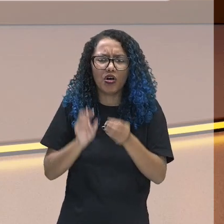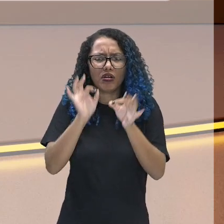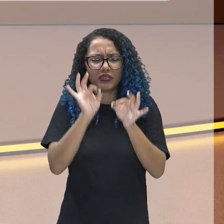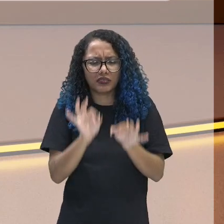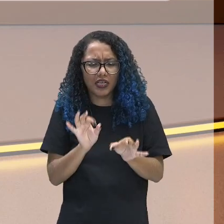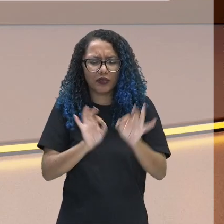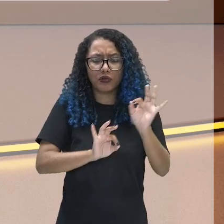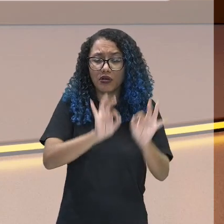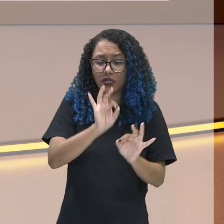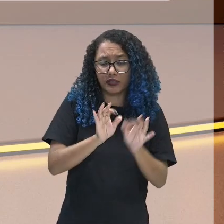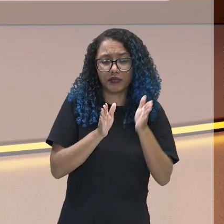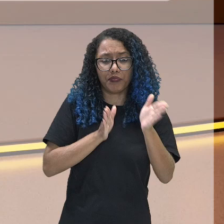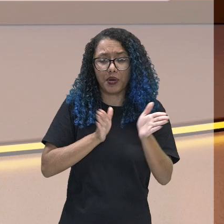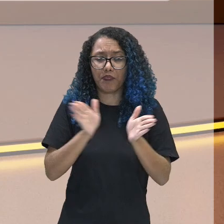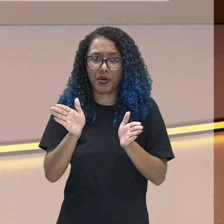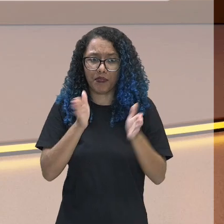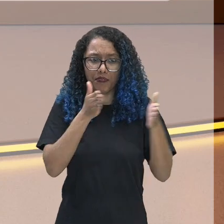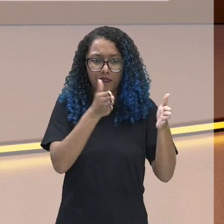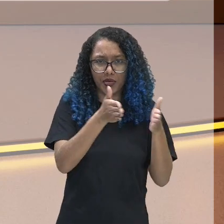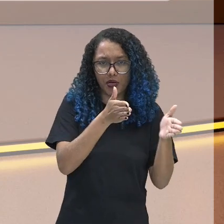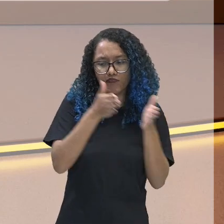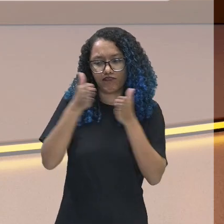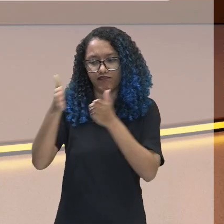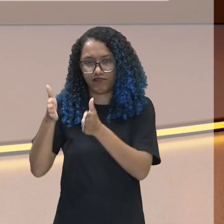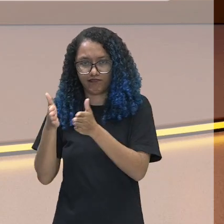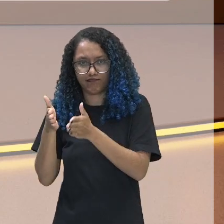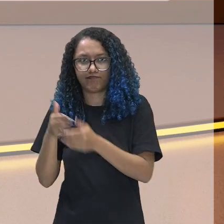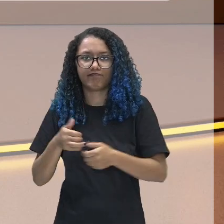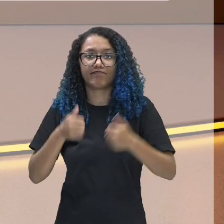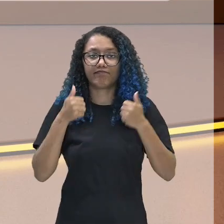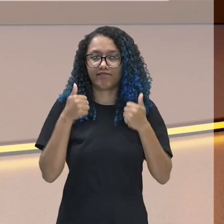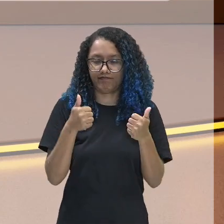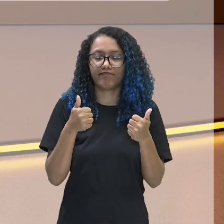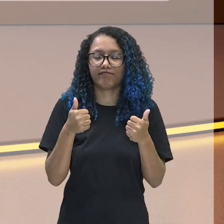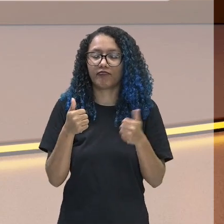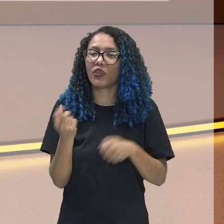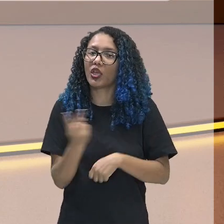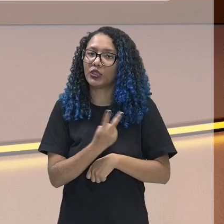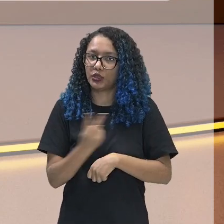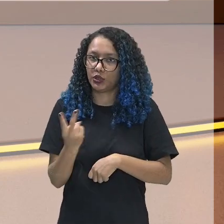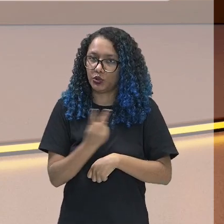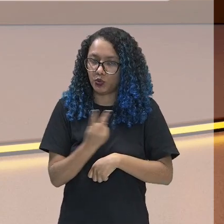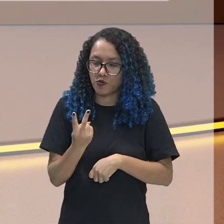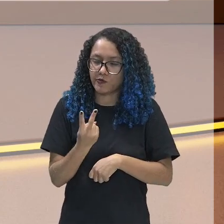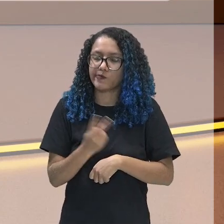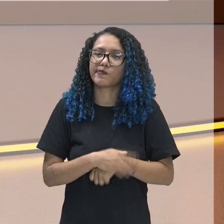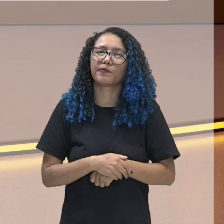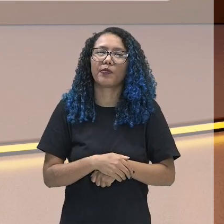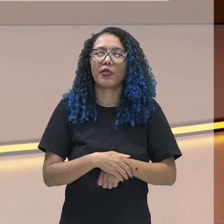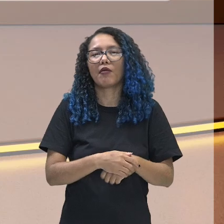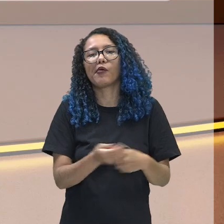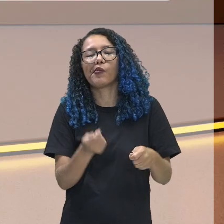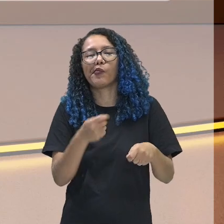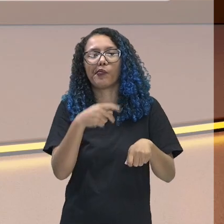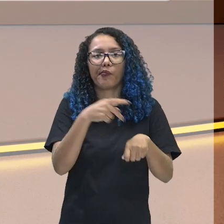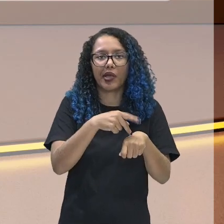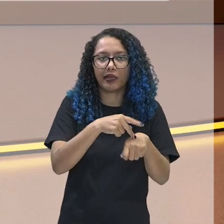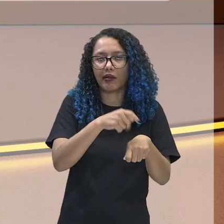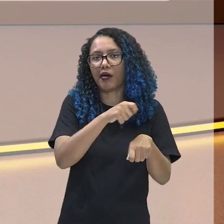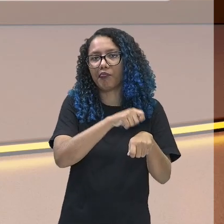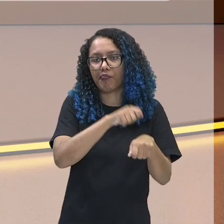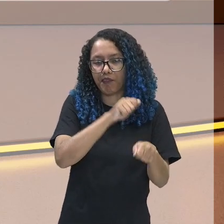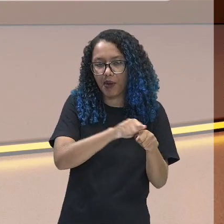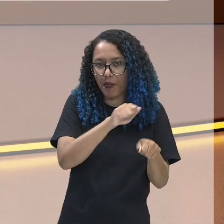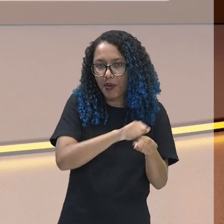O momento do período paleolítico e o momento do período neolítico, beleza, gente? Então a gente